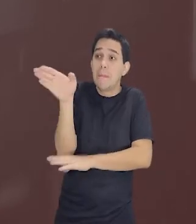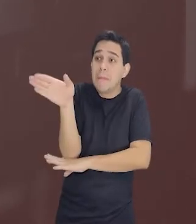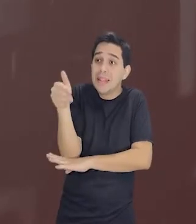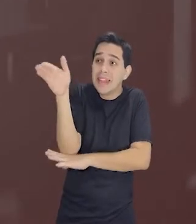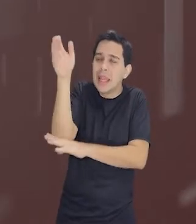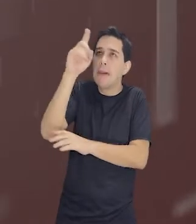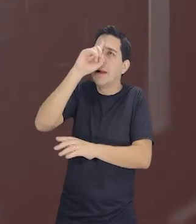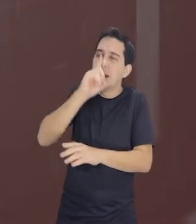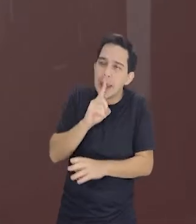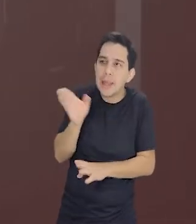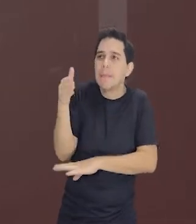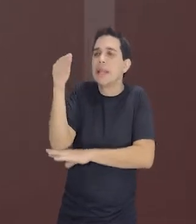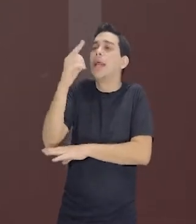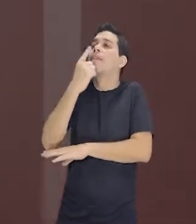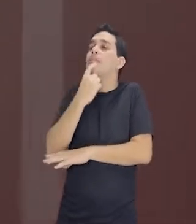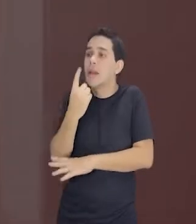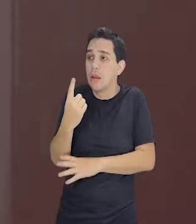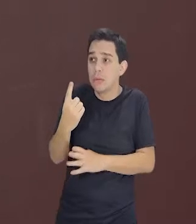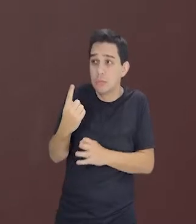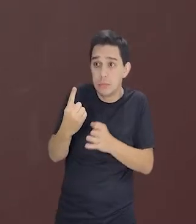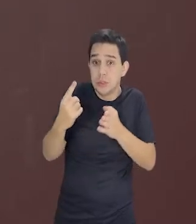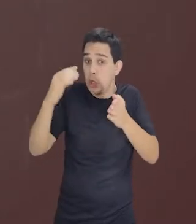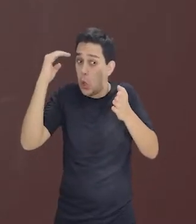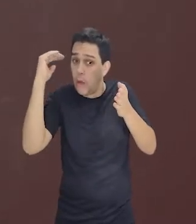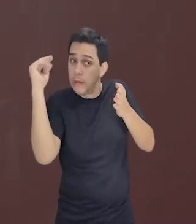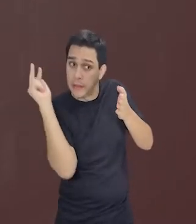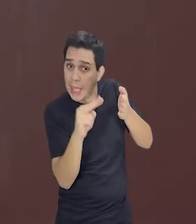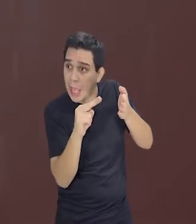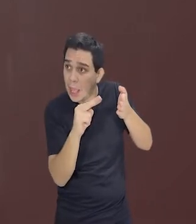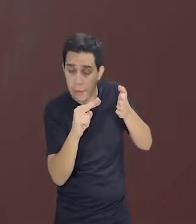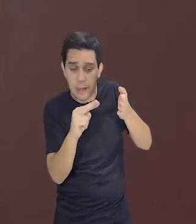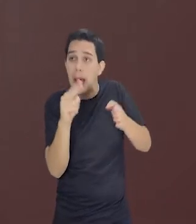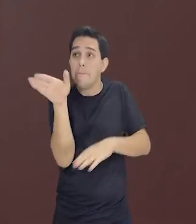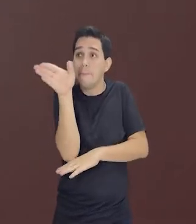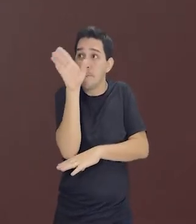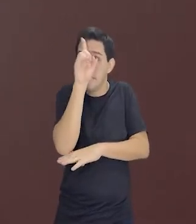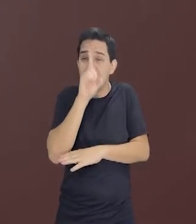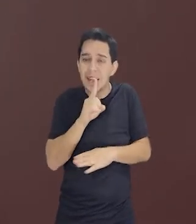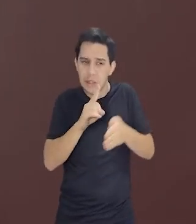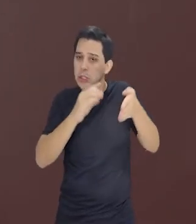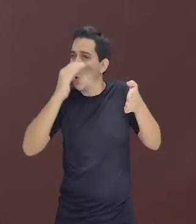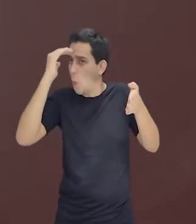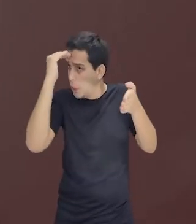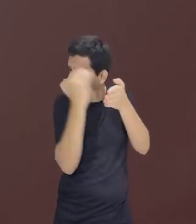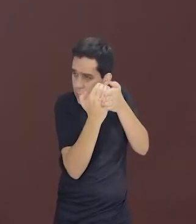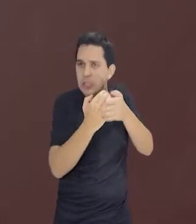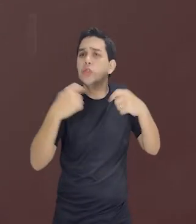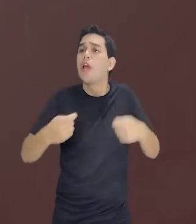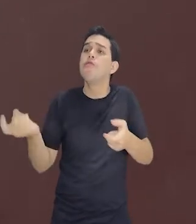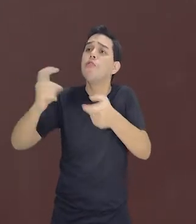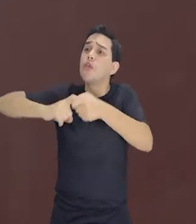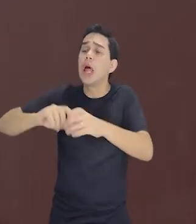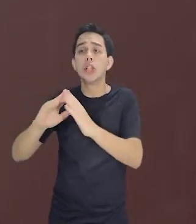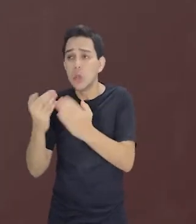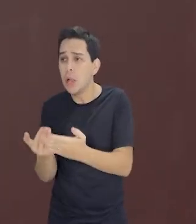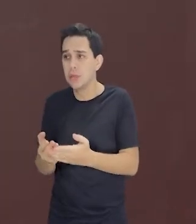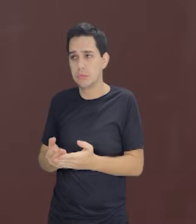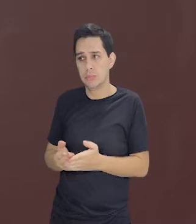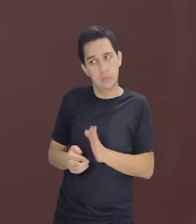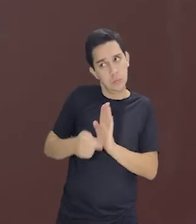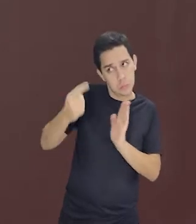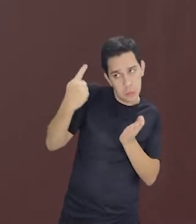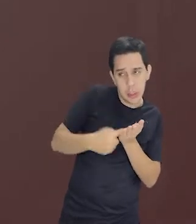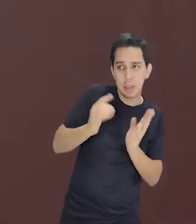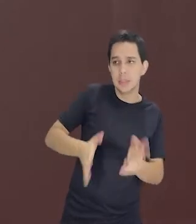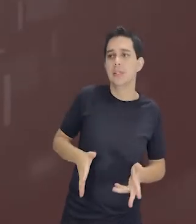a bandeira não é só uma coloração, né? Dentro da bandeira há diversos critérios que já se utilizam